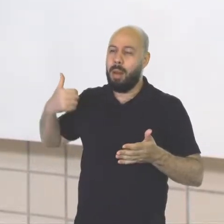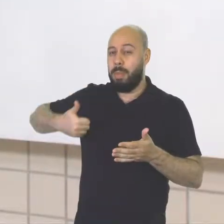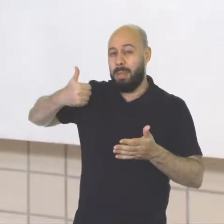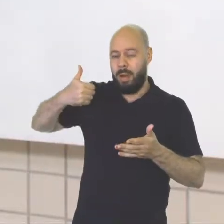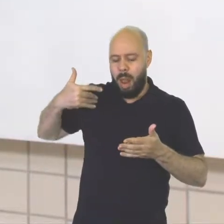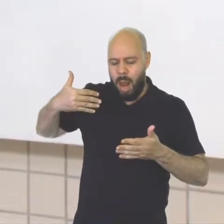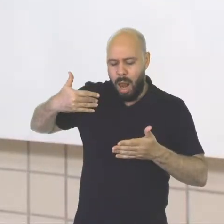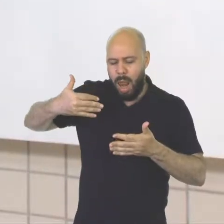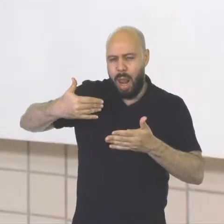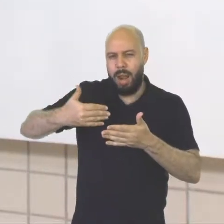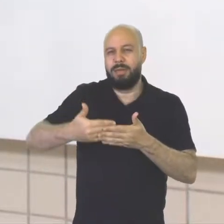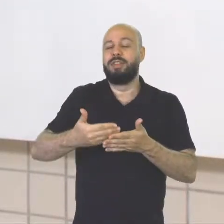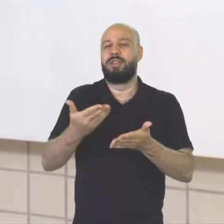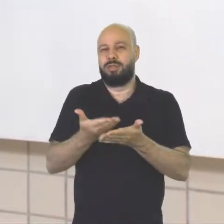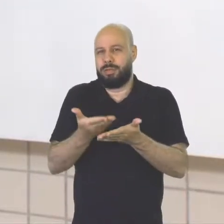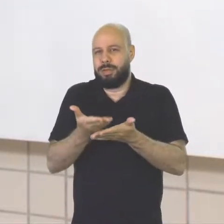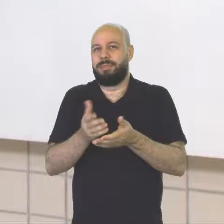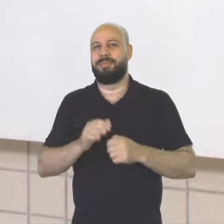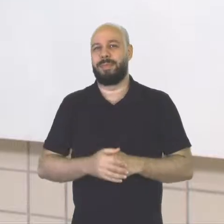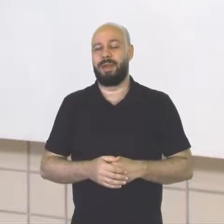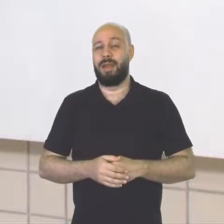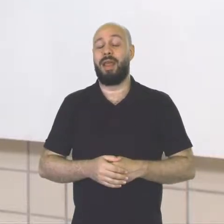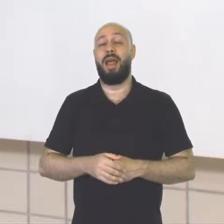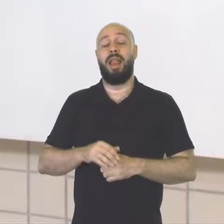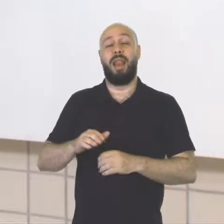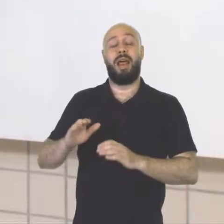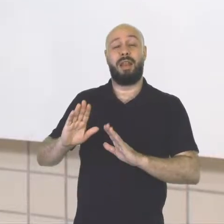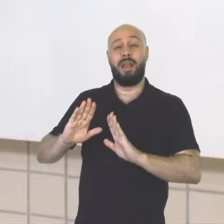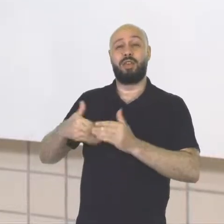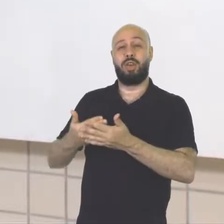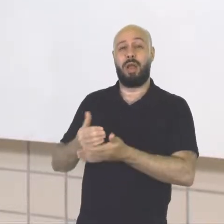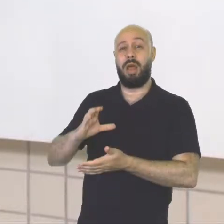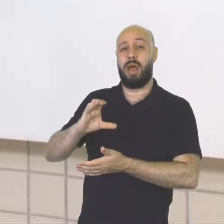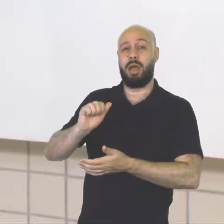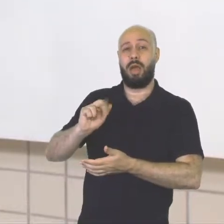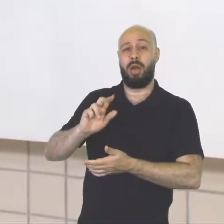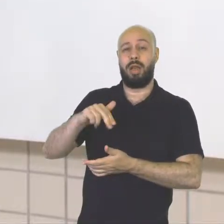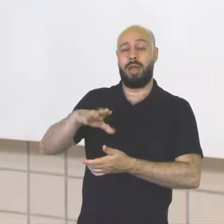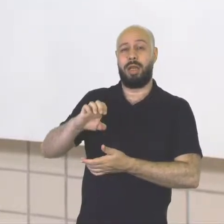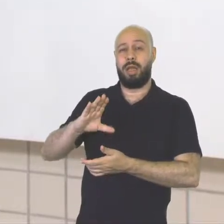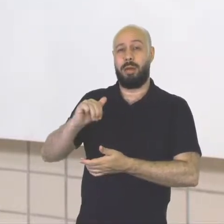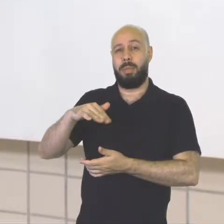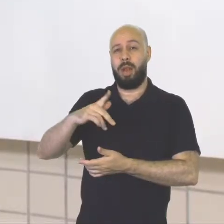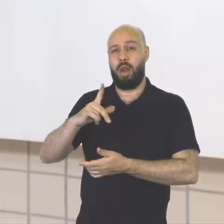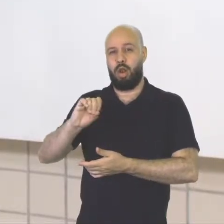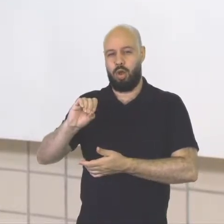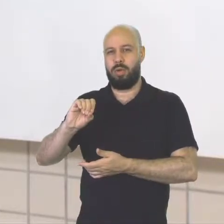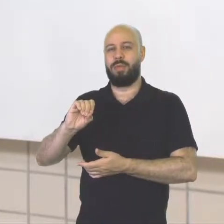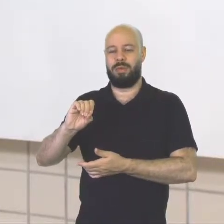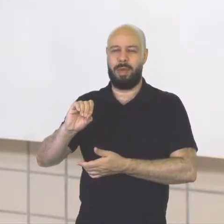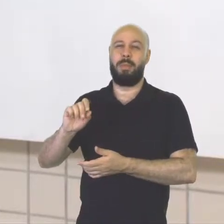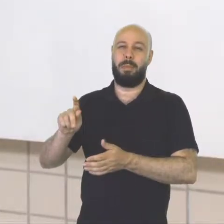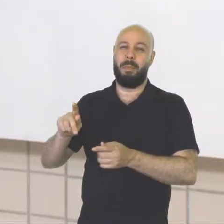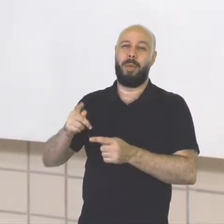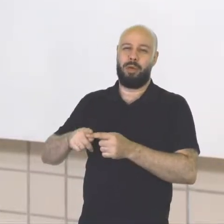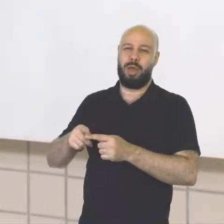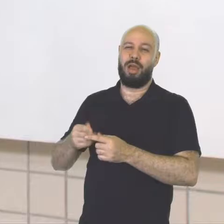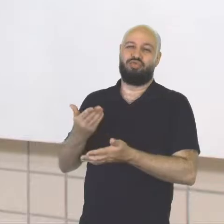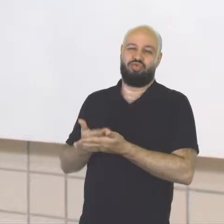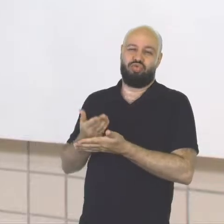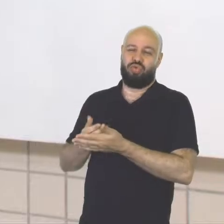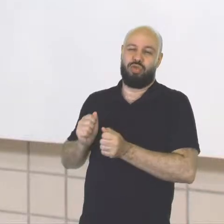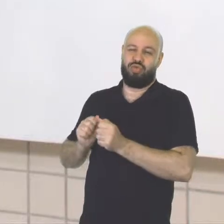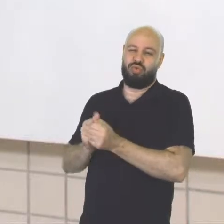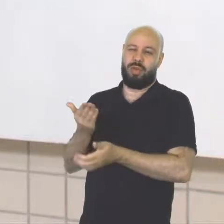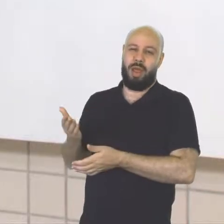especial os alunos da Caroline Campelo, né, da unidade escolar Caroline Campelo, que são os alunos dela. Então, um grande abraço da